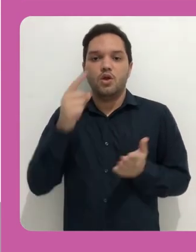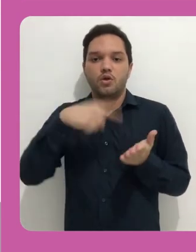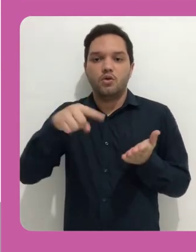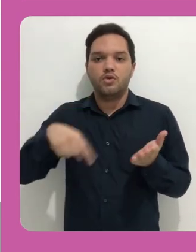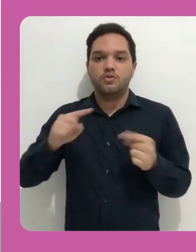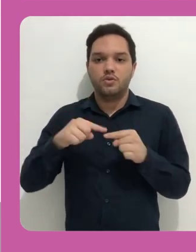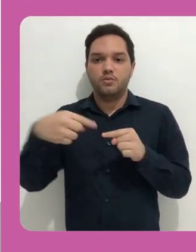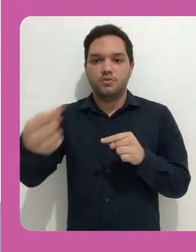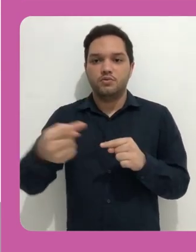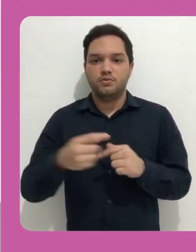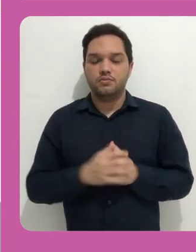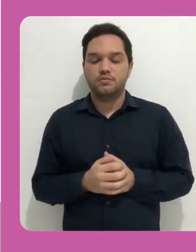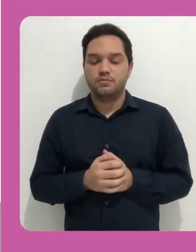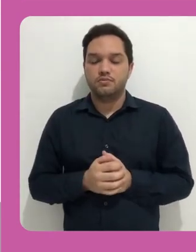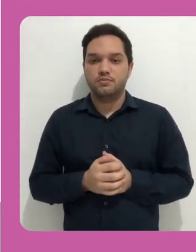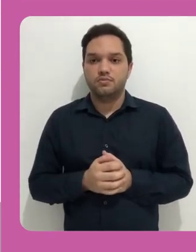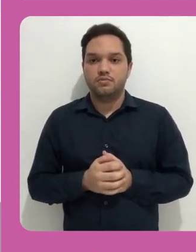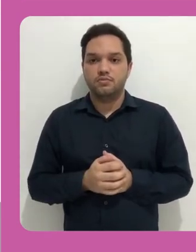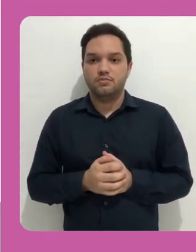gente corrige depois.